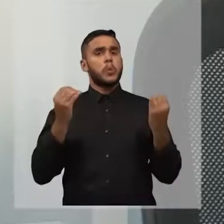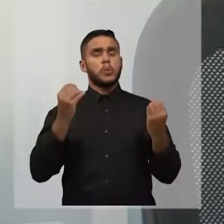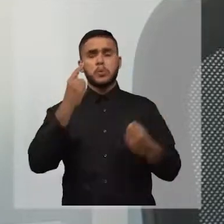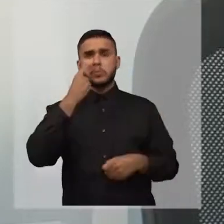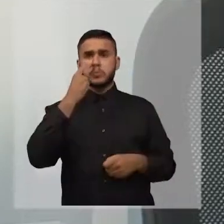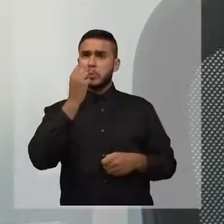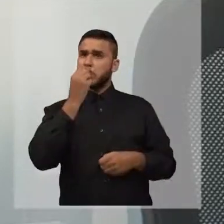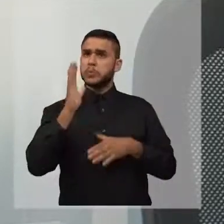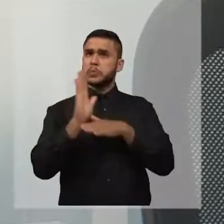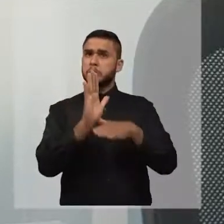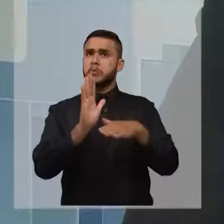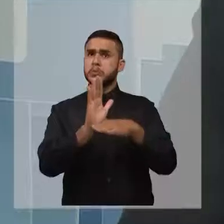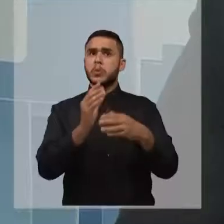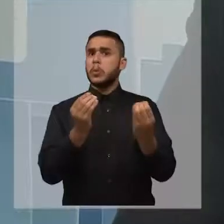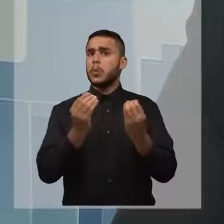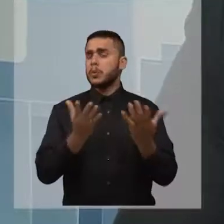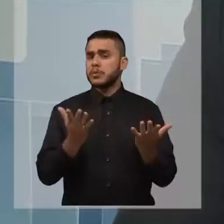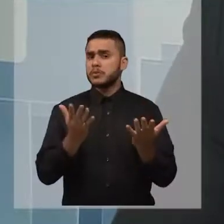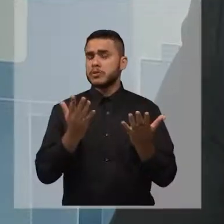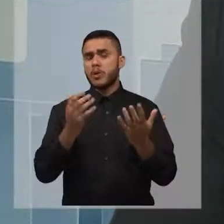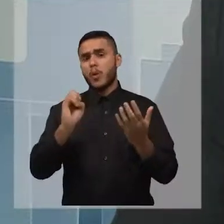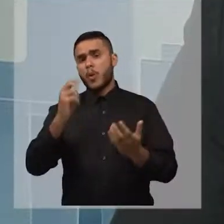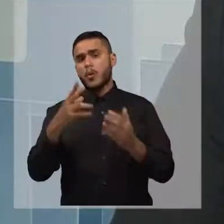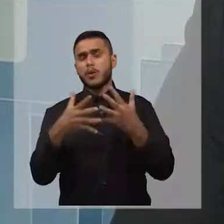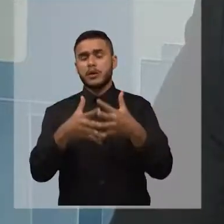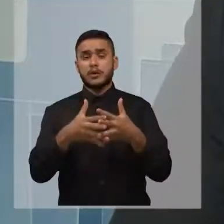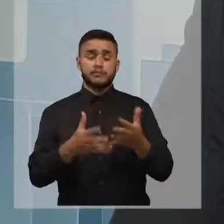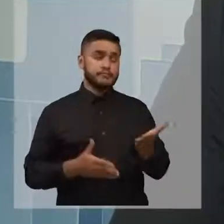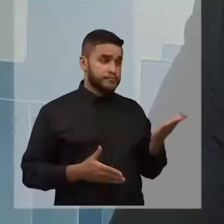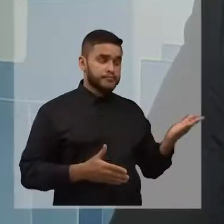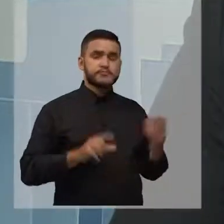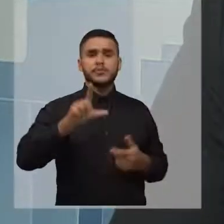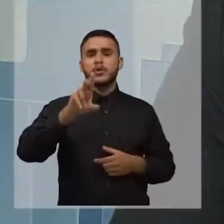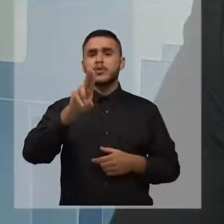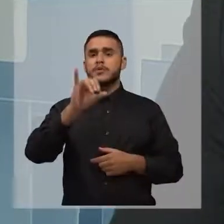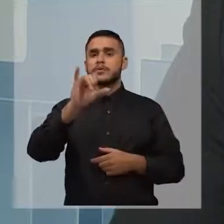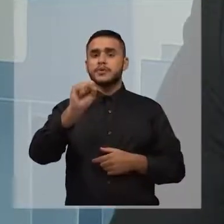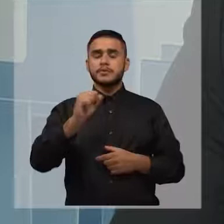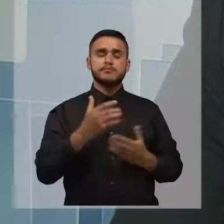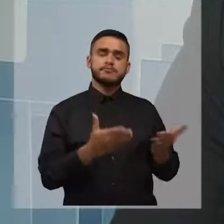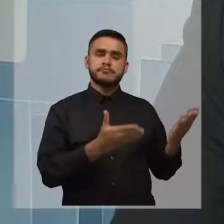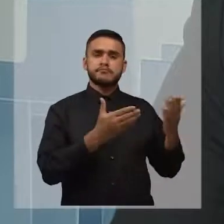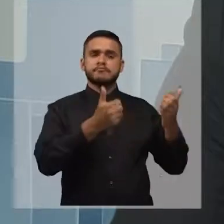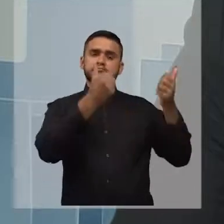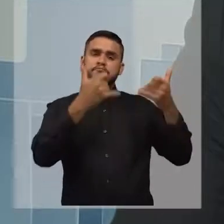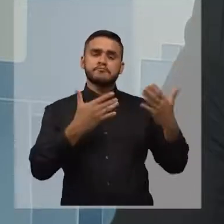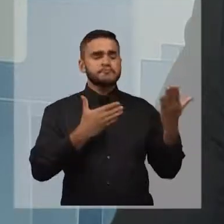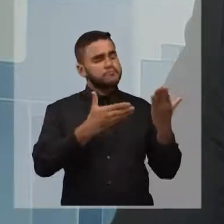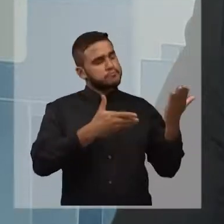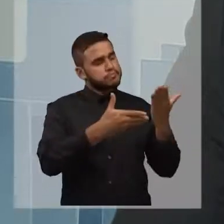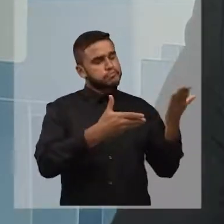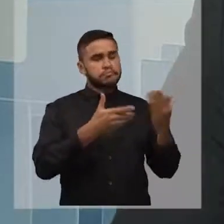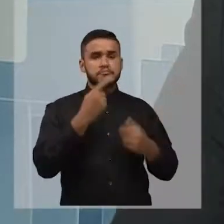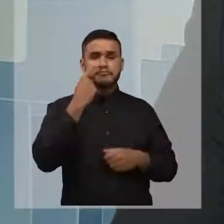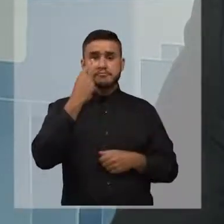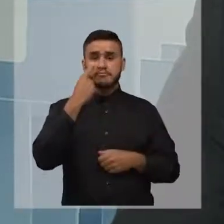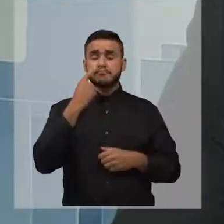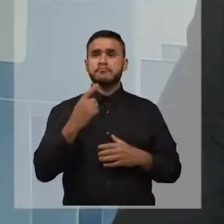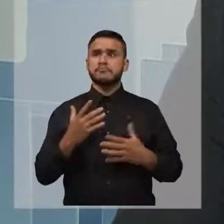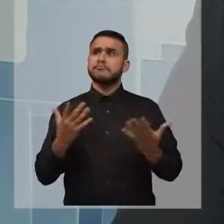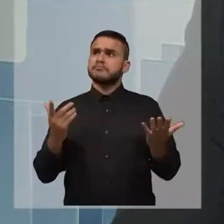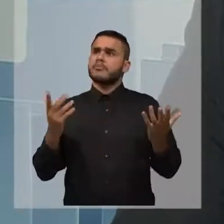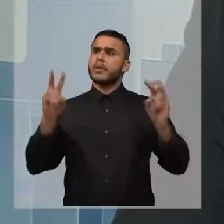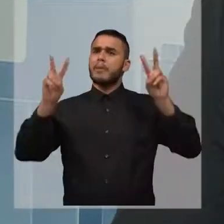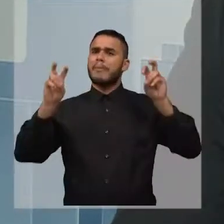comigo desse turbilhão de confusão que já, com 1 mês e 15 dias do governo Bolsonaro, já tem coisa para a gente falar